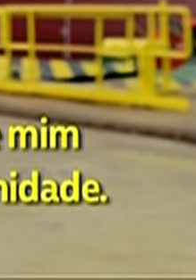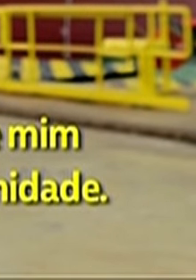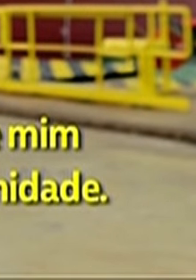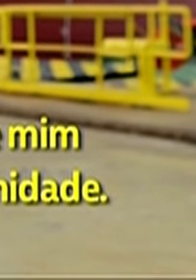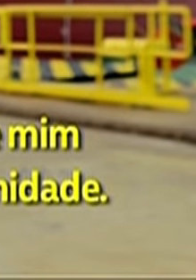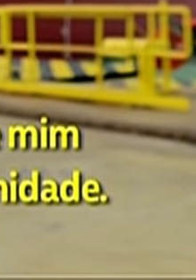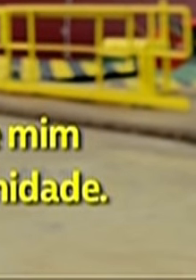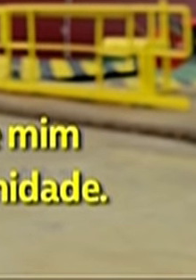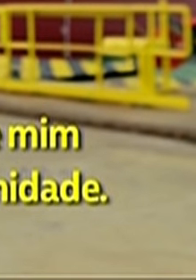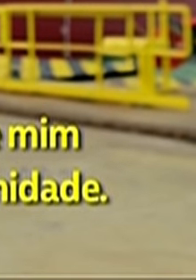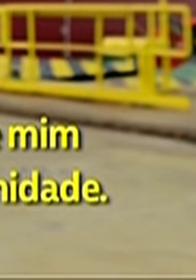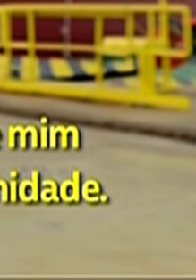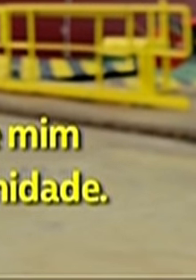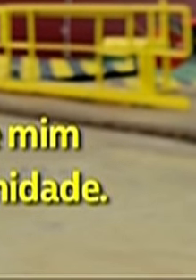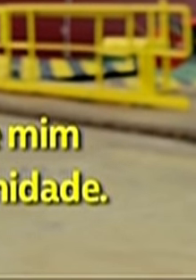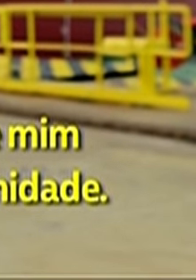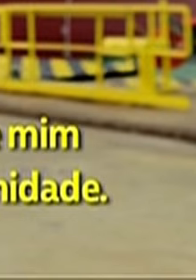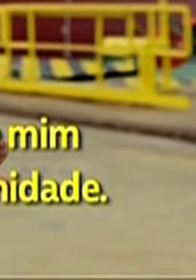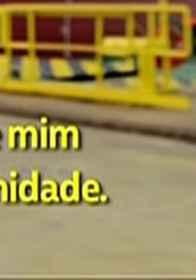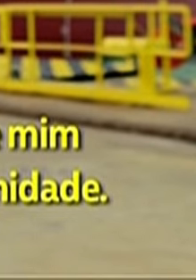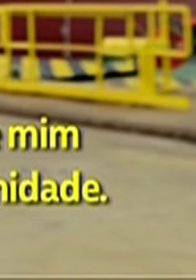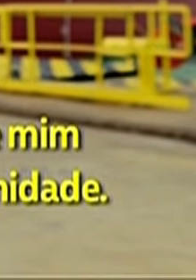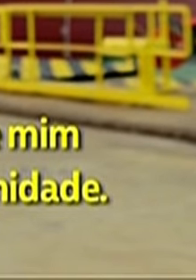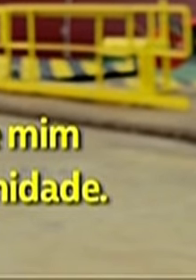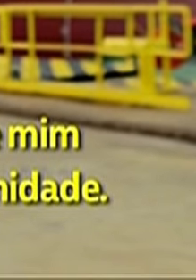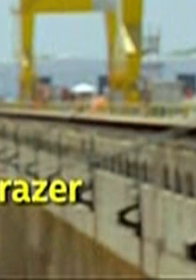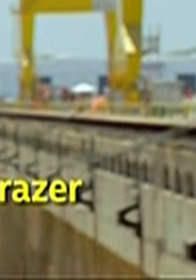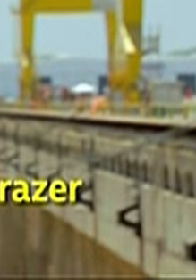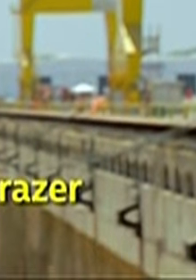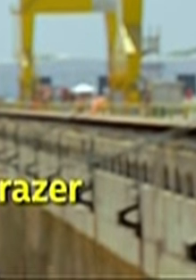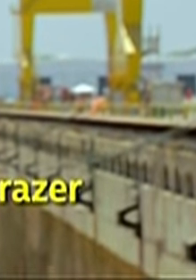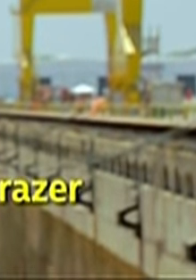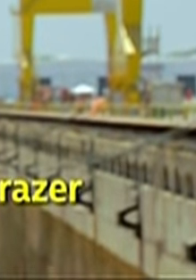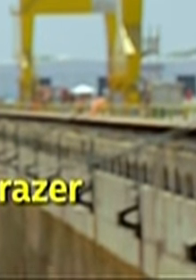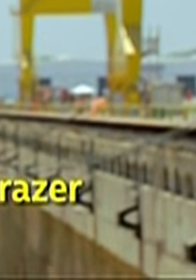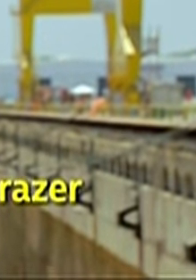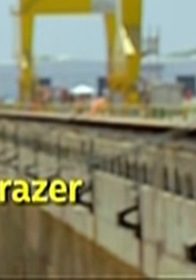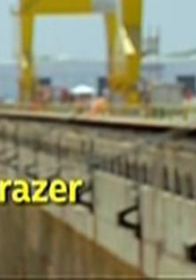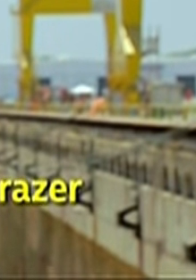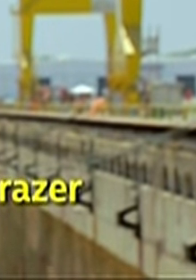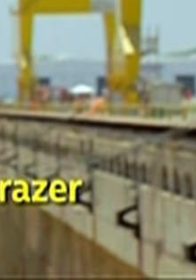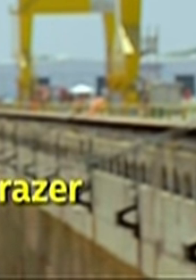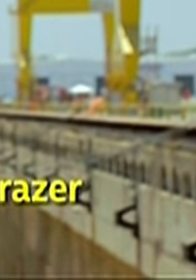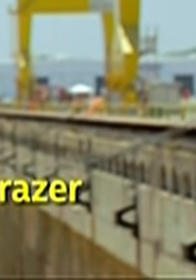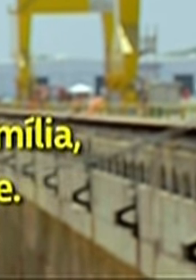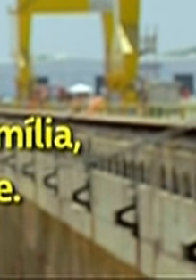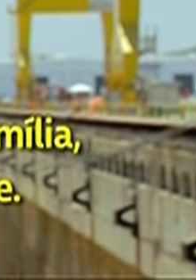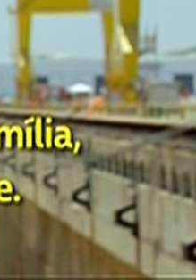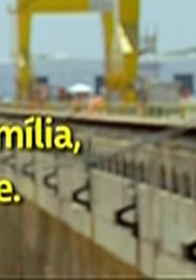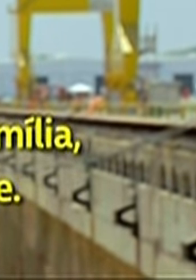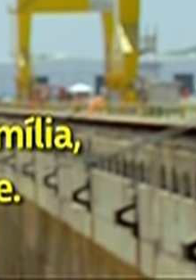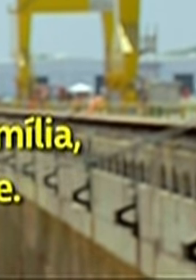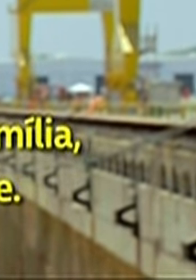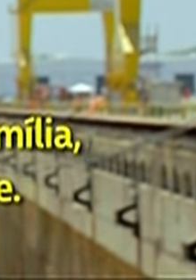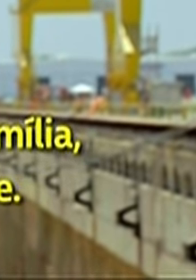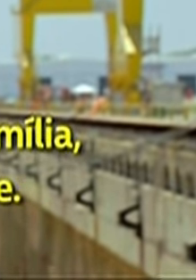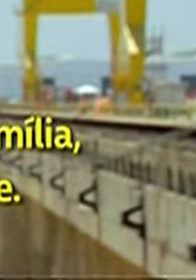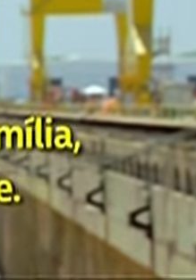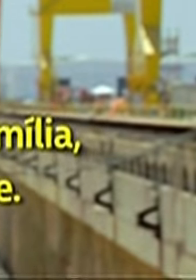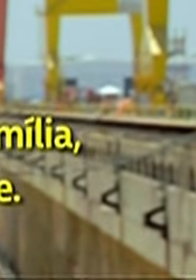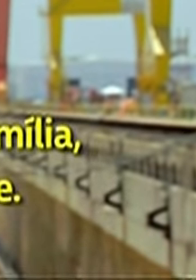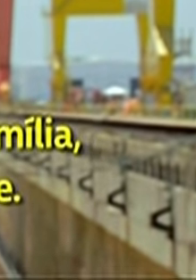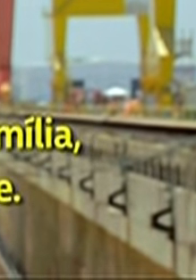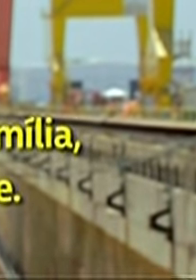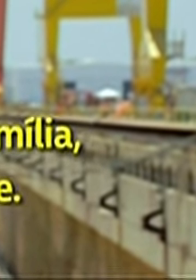pessoas sentem orgulho de mim por ter conseguido essa oportunidade. É como se fosse o meu maior prazer. É trazer conforto para